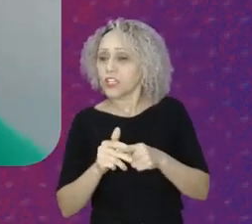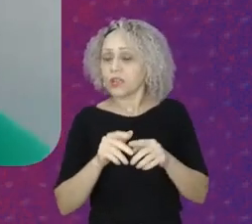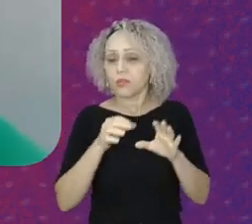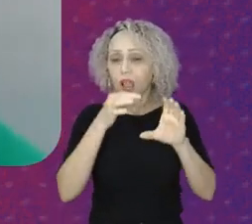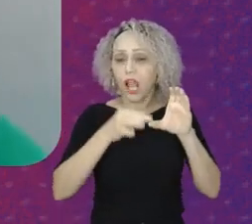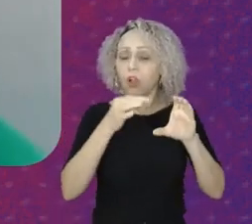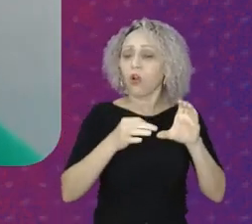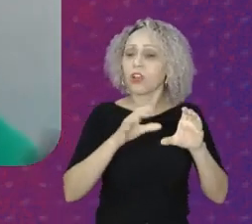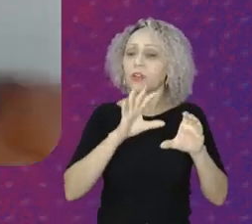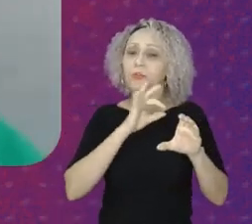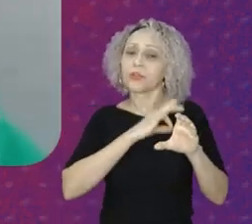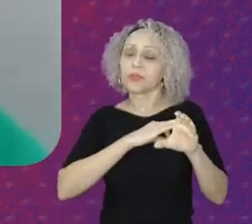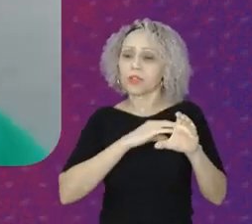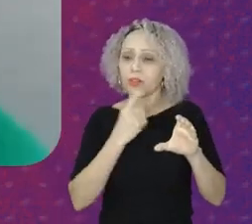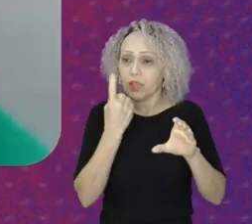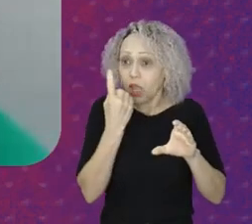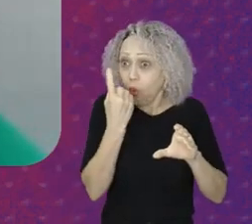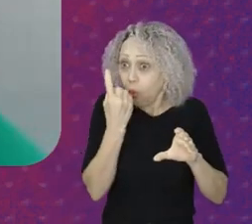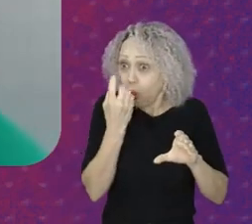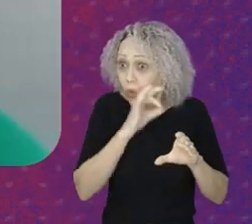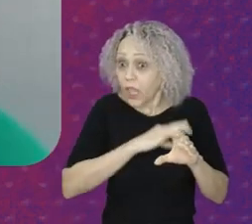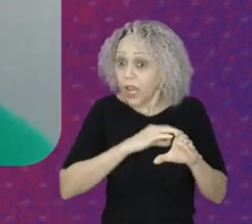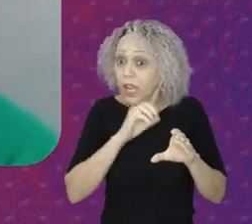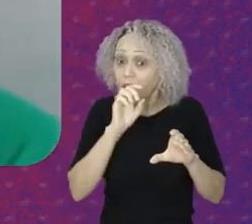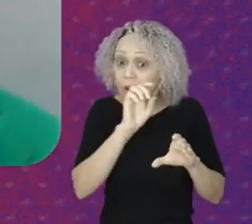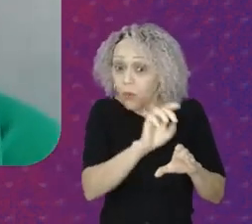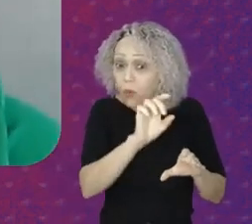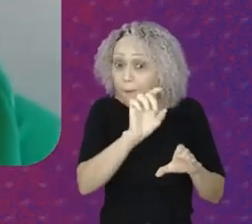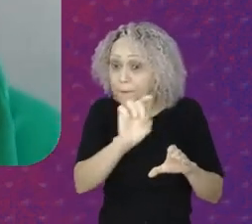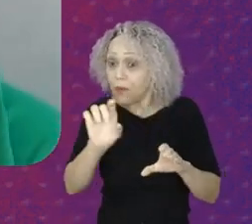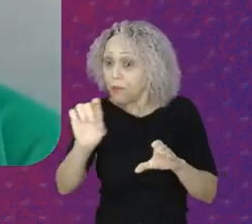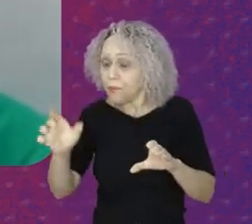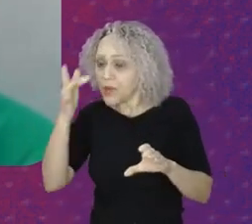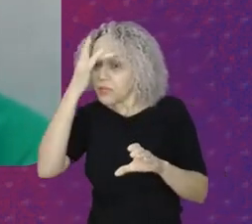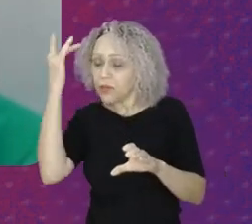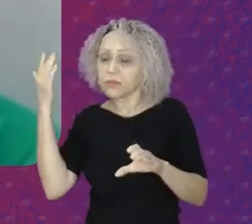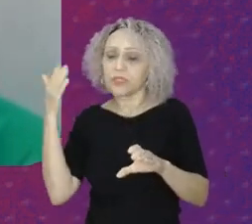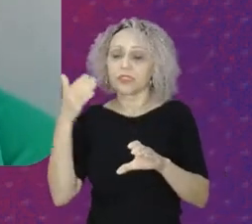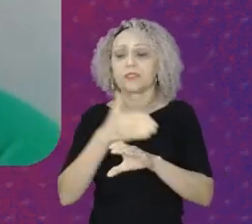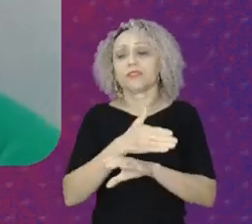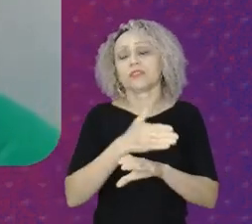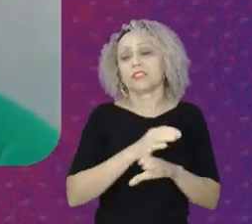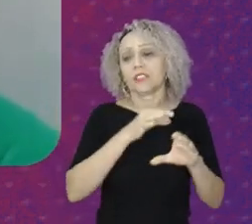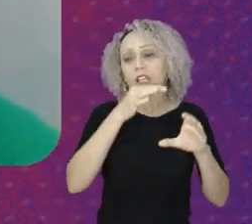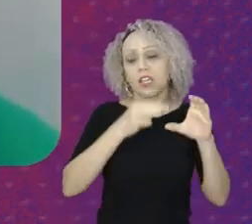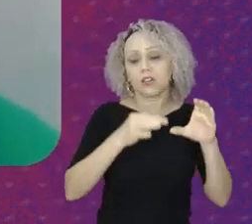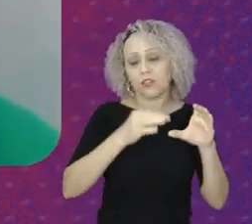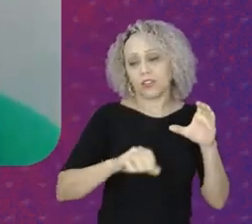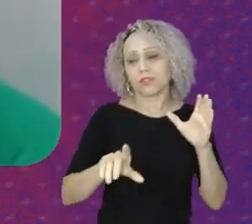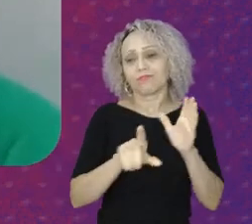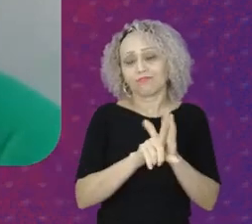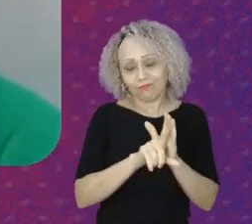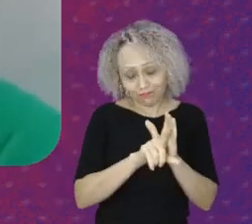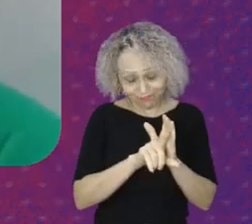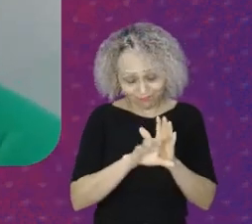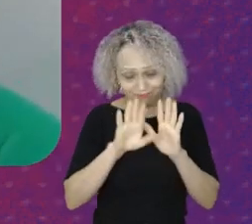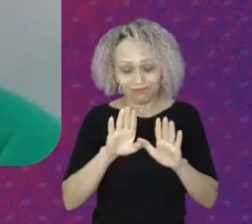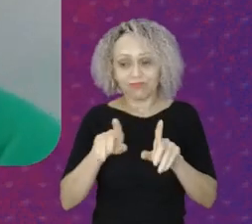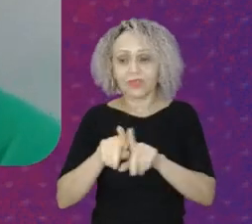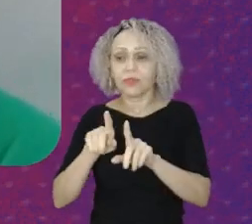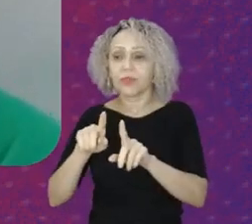Agora vai ser um salário por pessoa para ter acesso à cota de renda. E também colocamos o seguinte: a